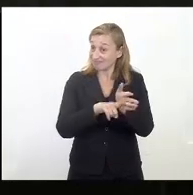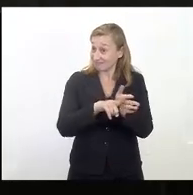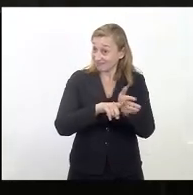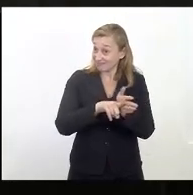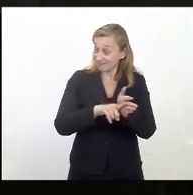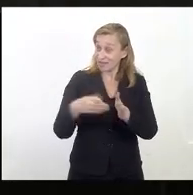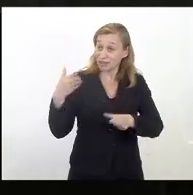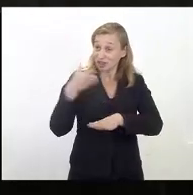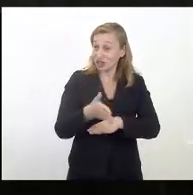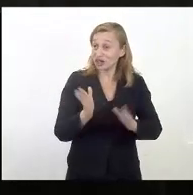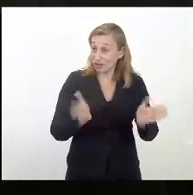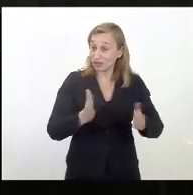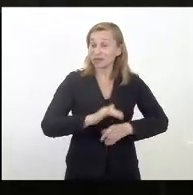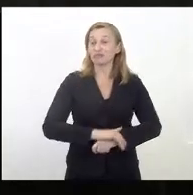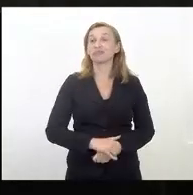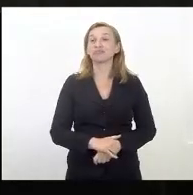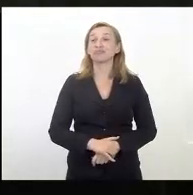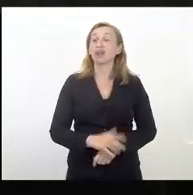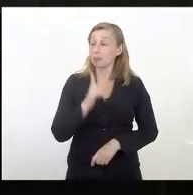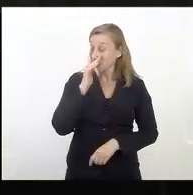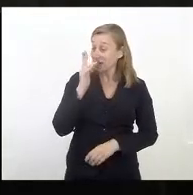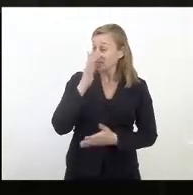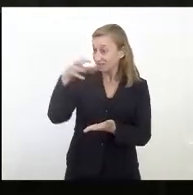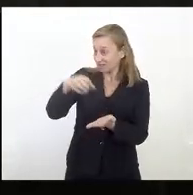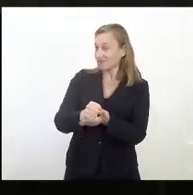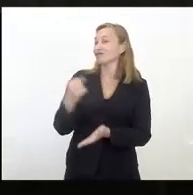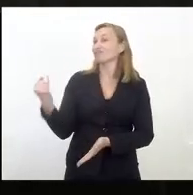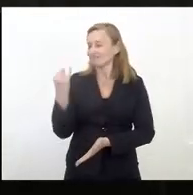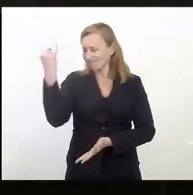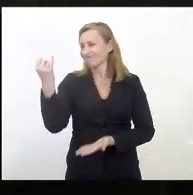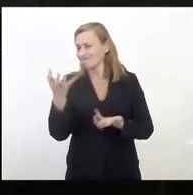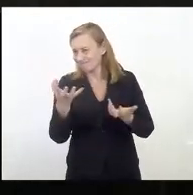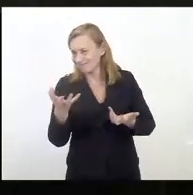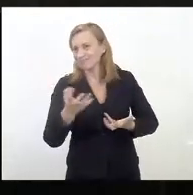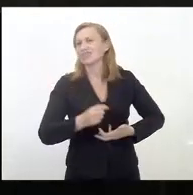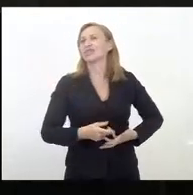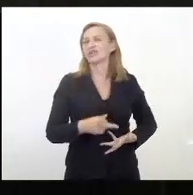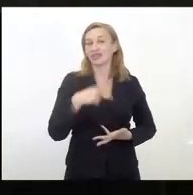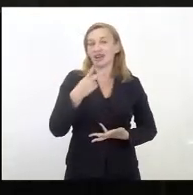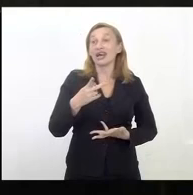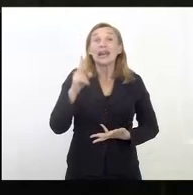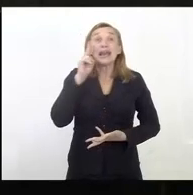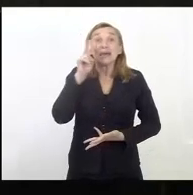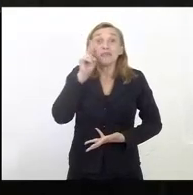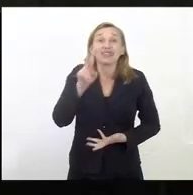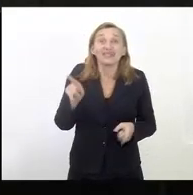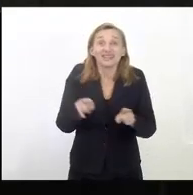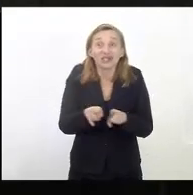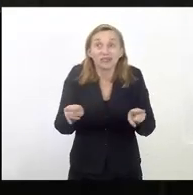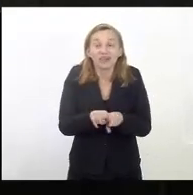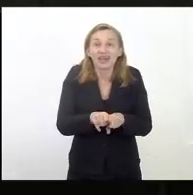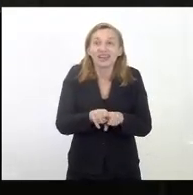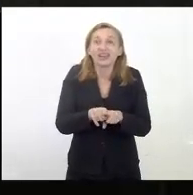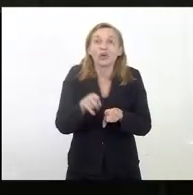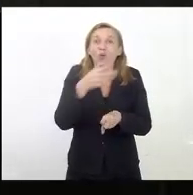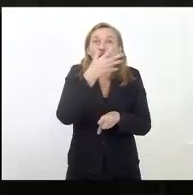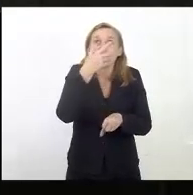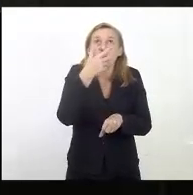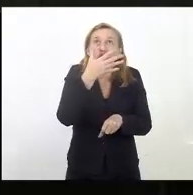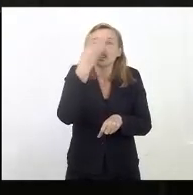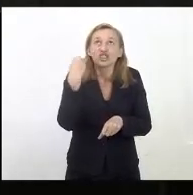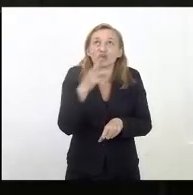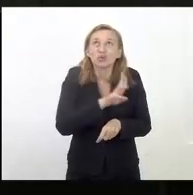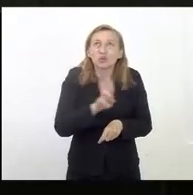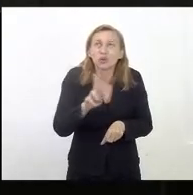batente para chegar onde chegou me parece o registro muito importante eu queria fazer até lembrei me foge o nome agora mas